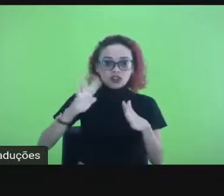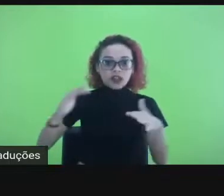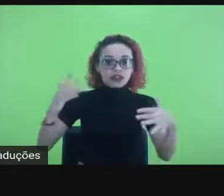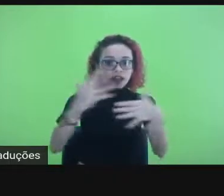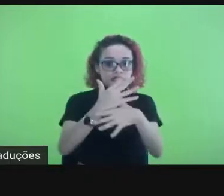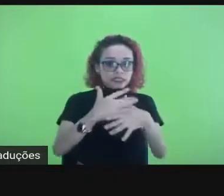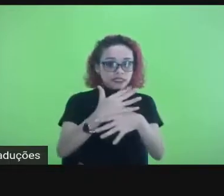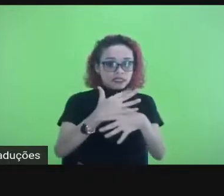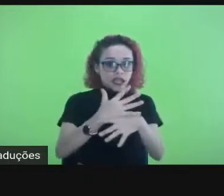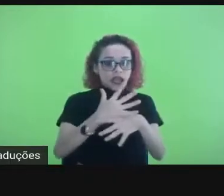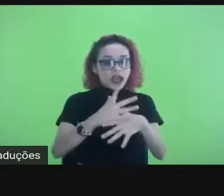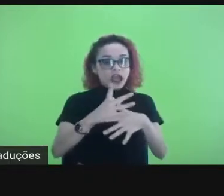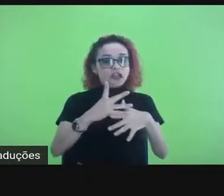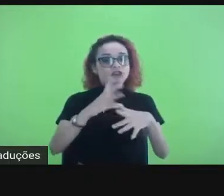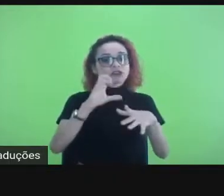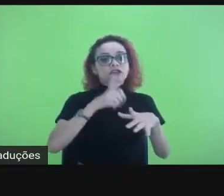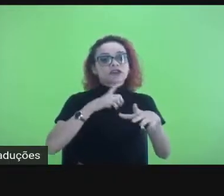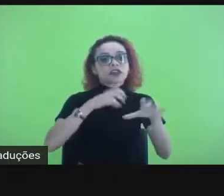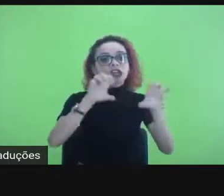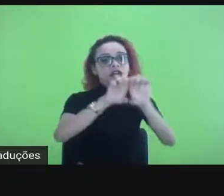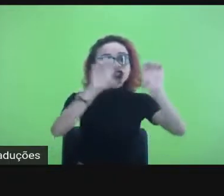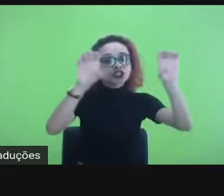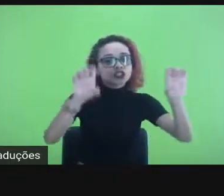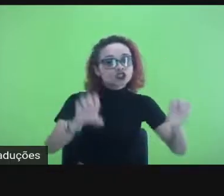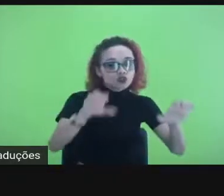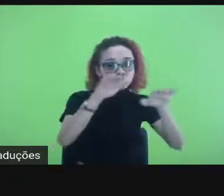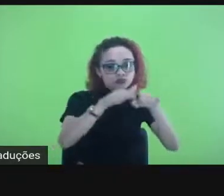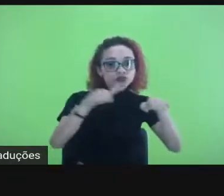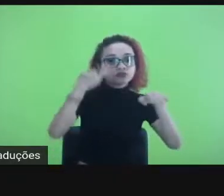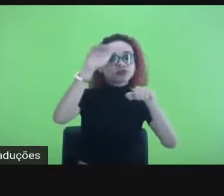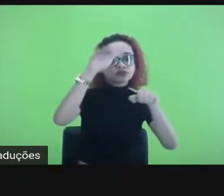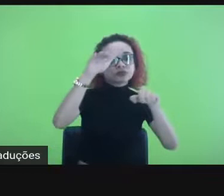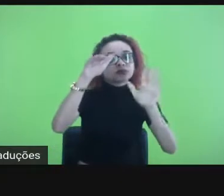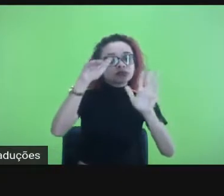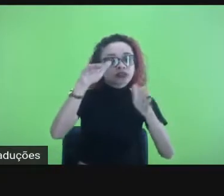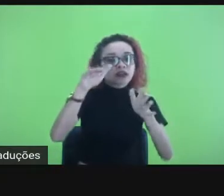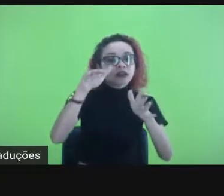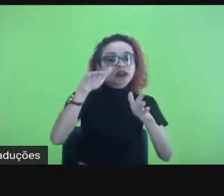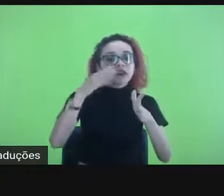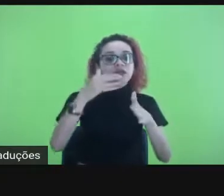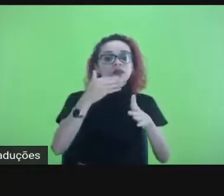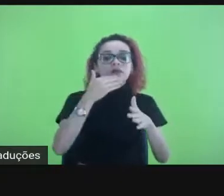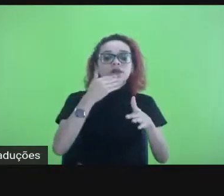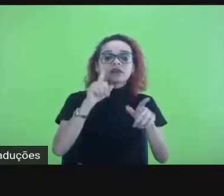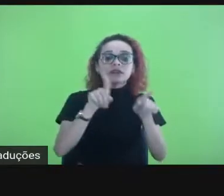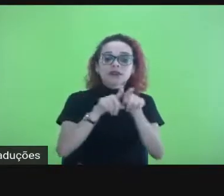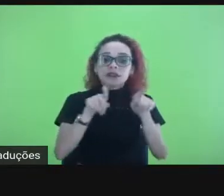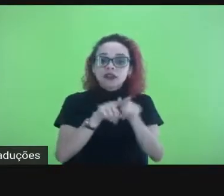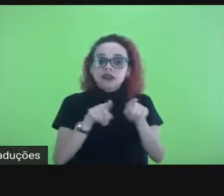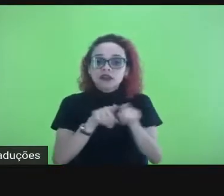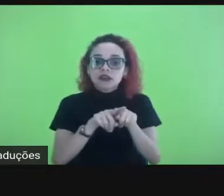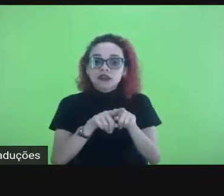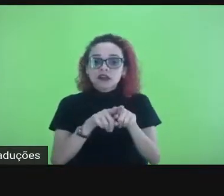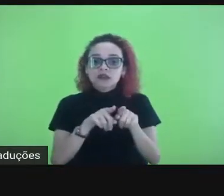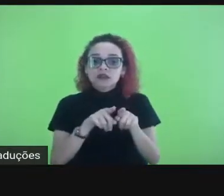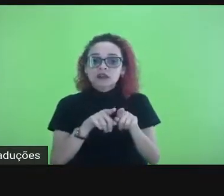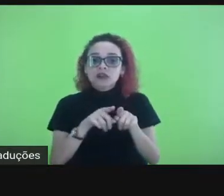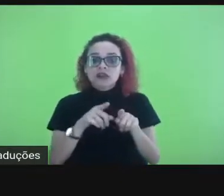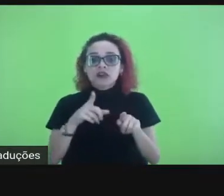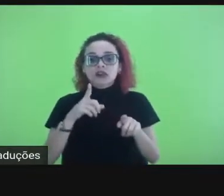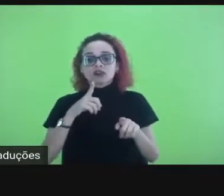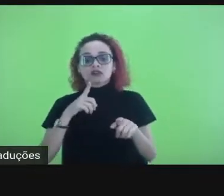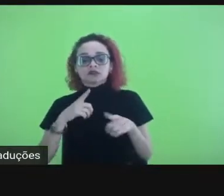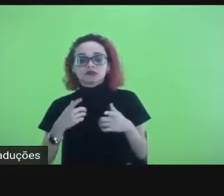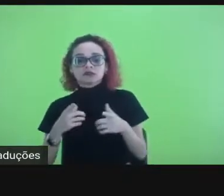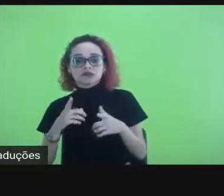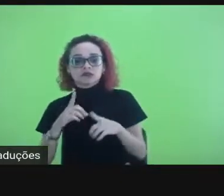tem uma estrutura muito hierarquizada, né? Peço também, comento também que estou num espaço que vai ter alguns barulhos externos,